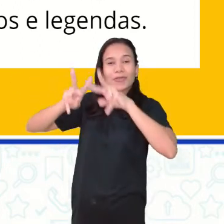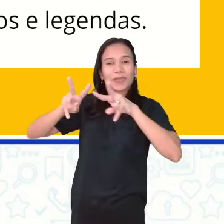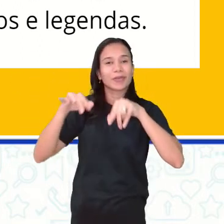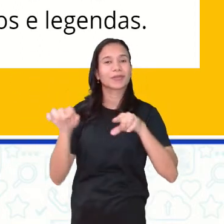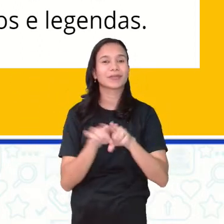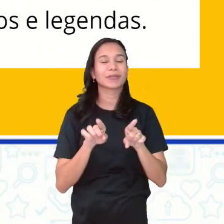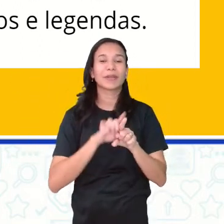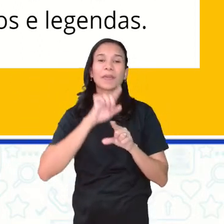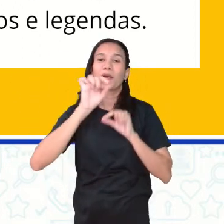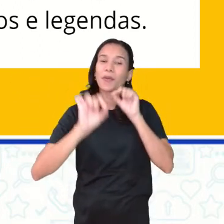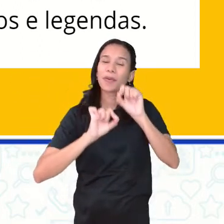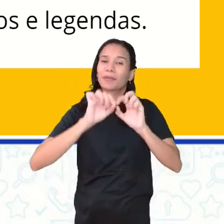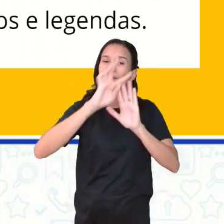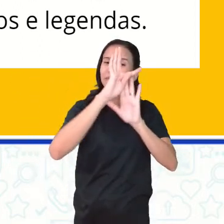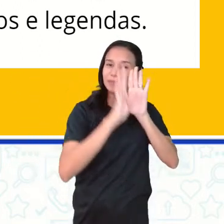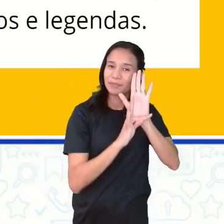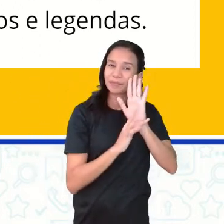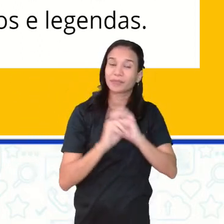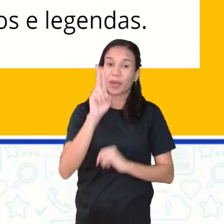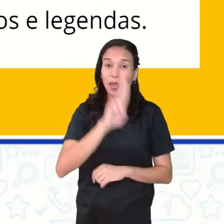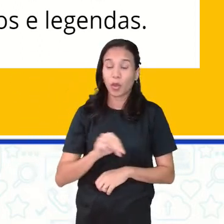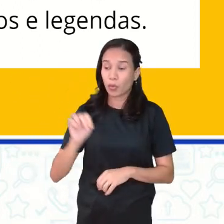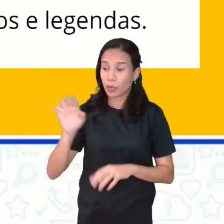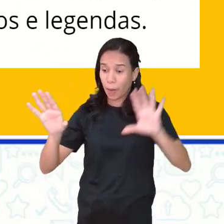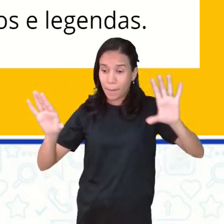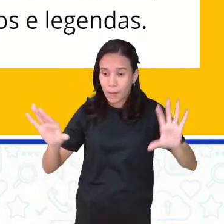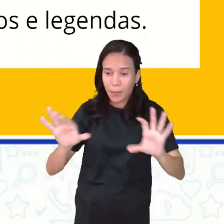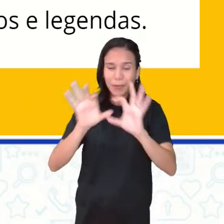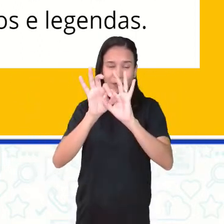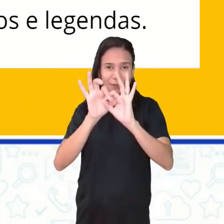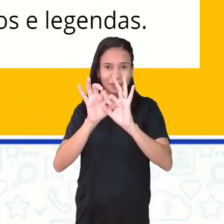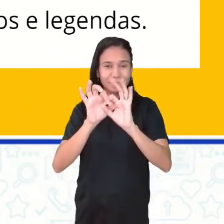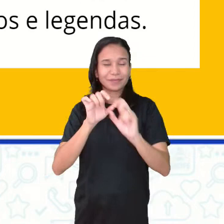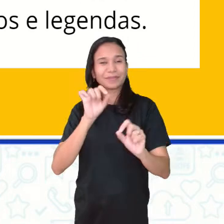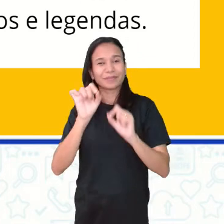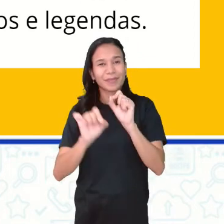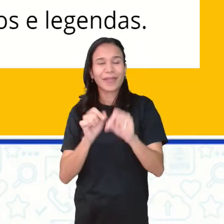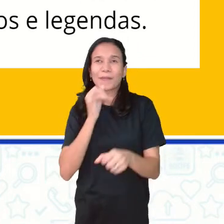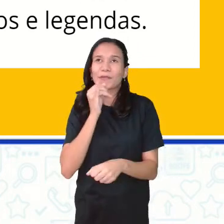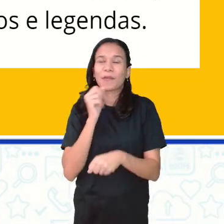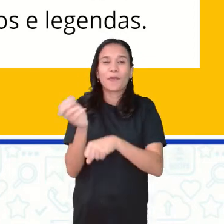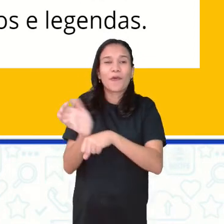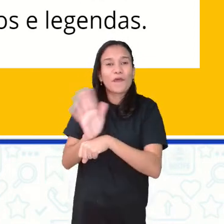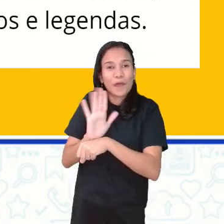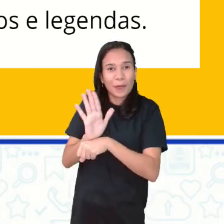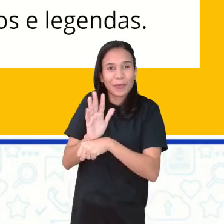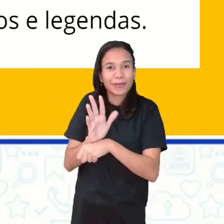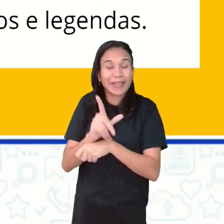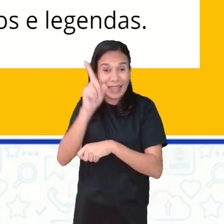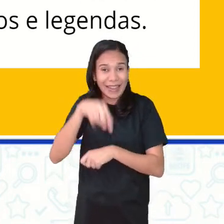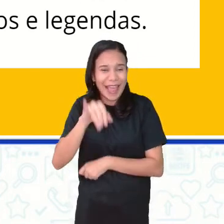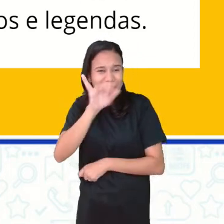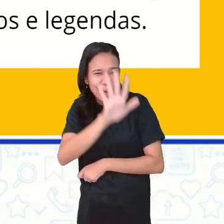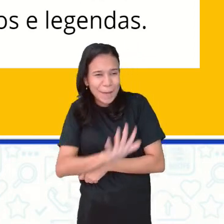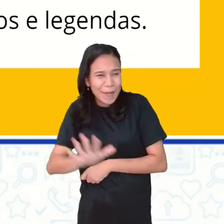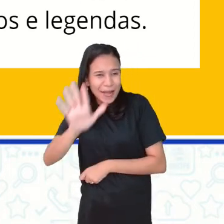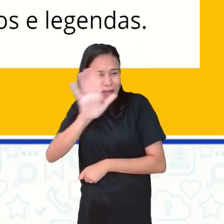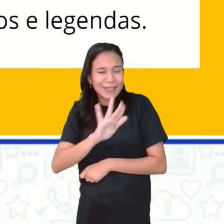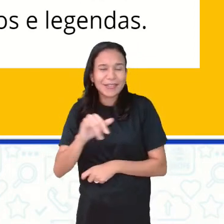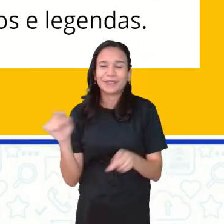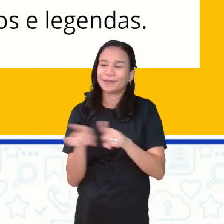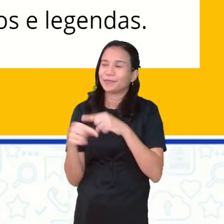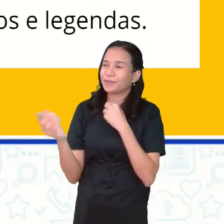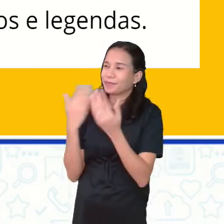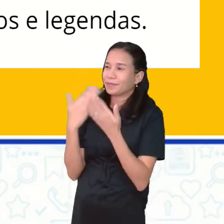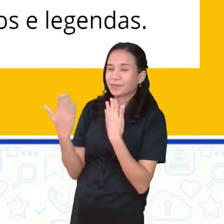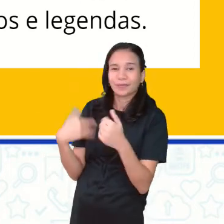ainda textos que utilizam os 2 recursos, como os filmes que usam imagens,